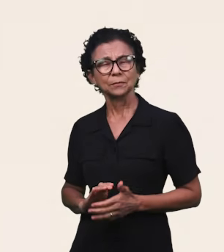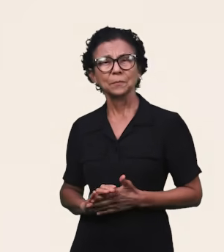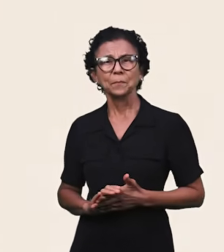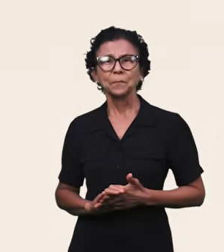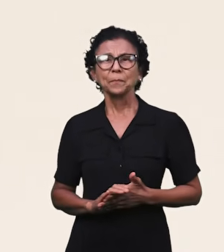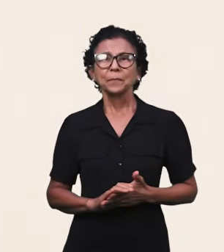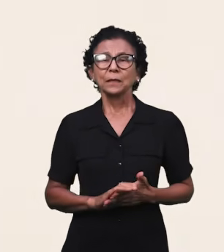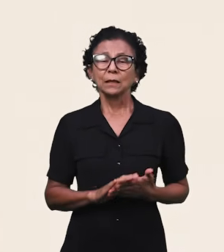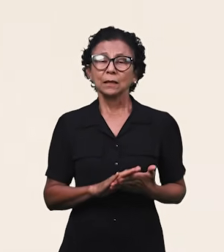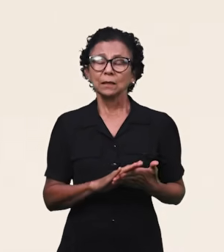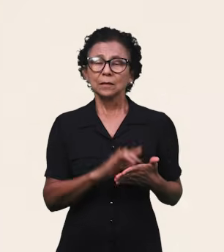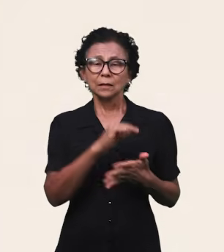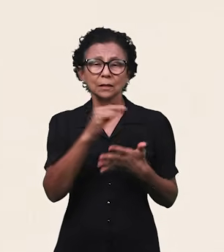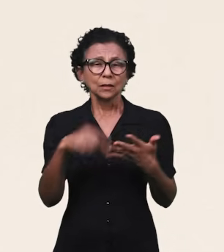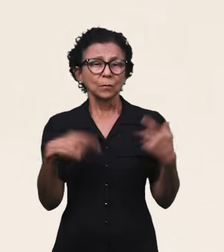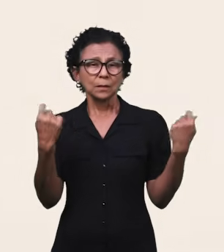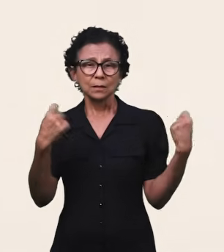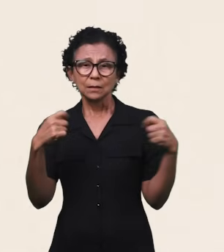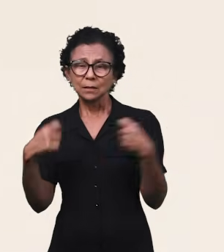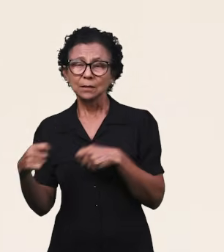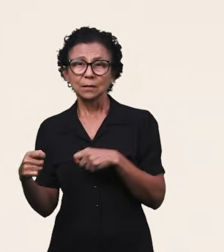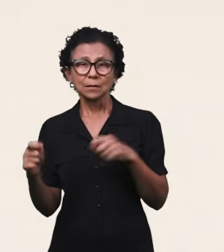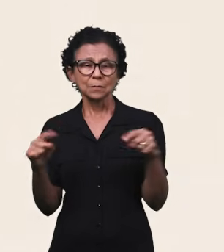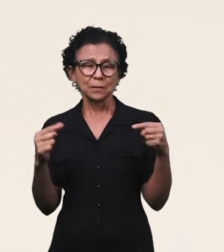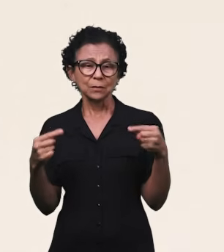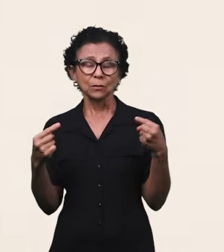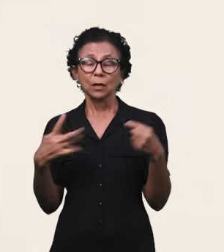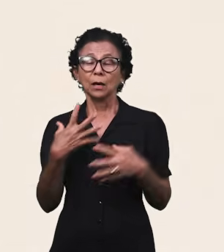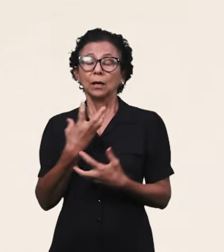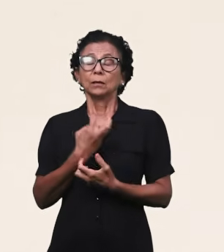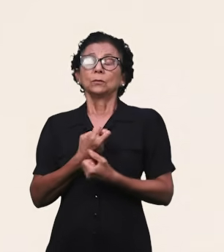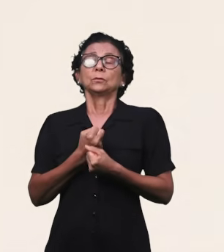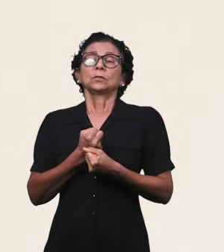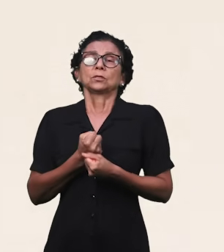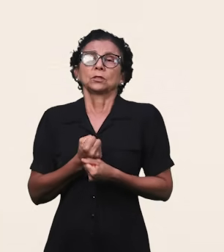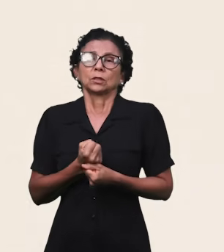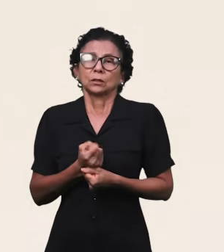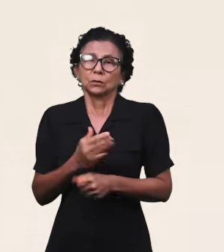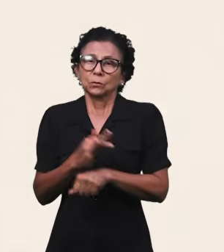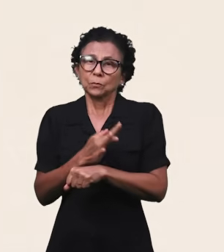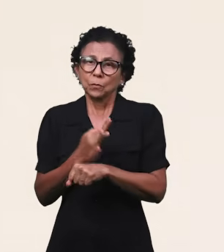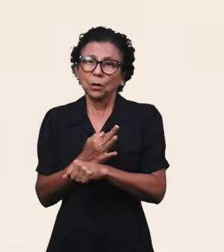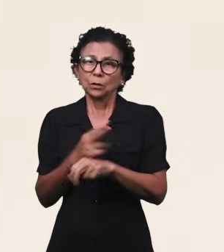injúrias, nas necessidades, nas perseguições, nas angústias, por amor de Cristo.